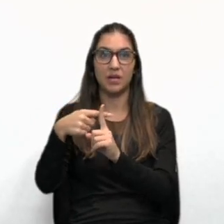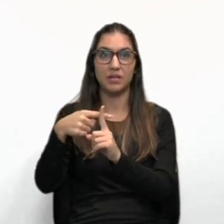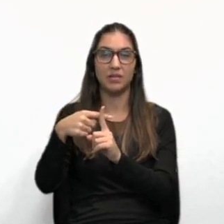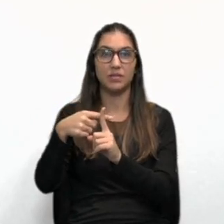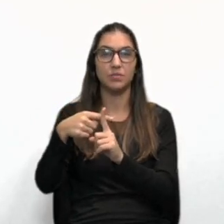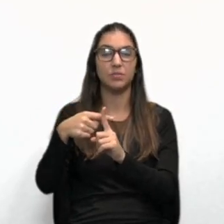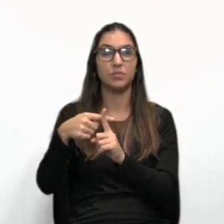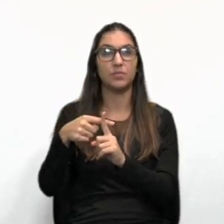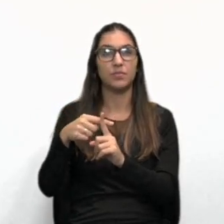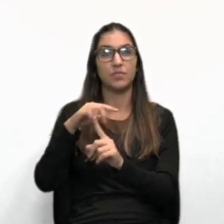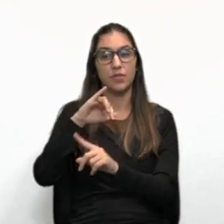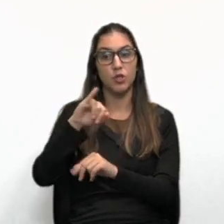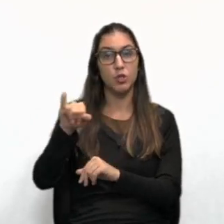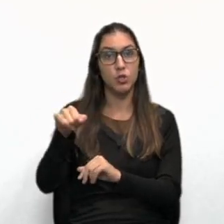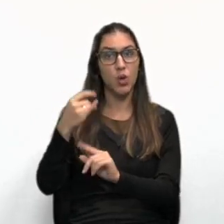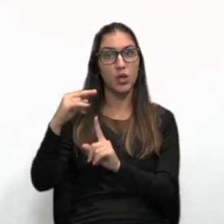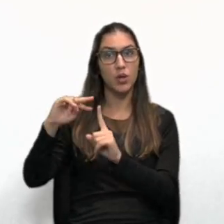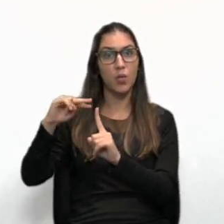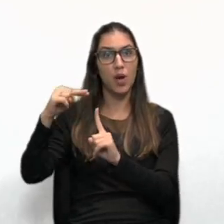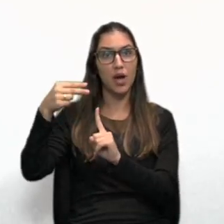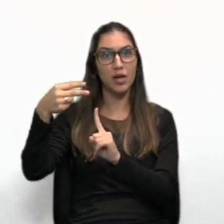mais J quadrado